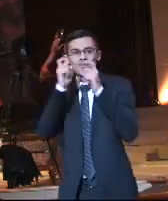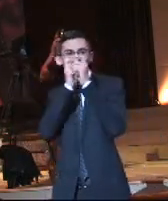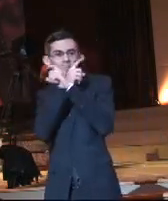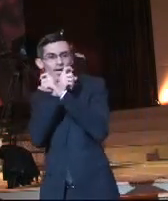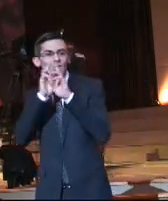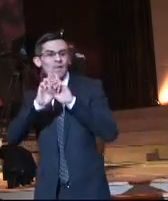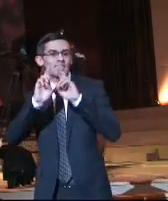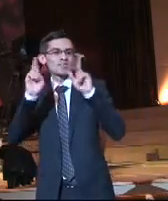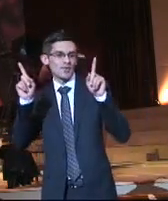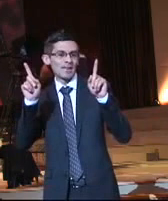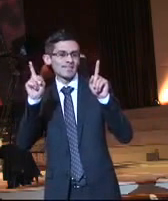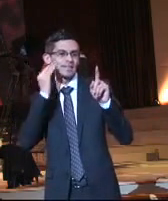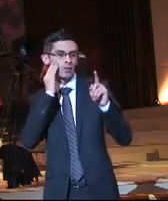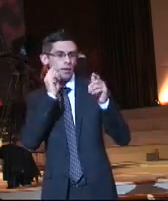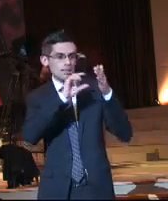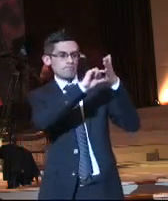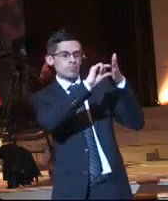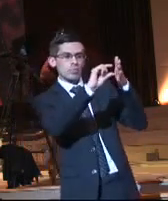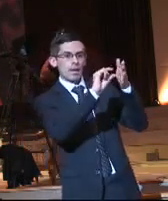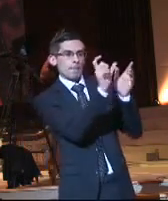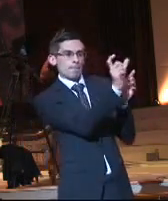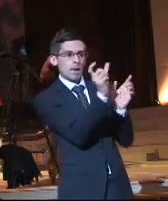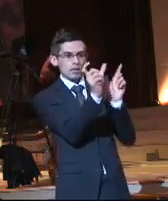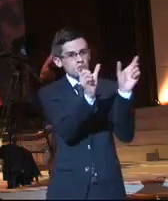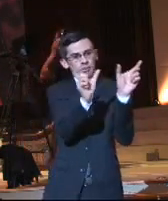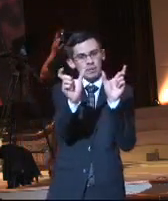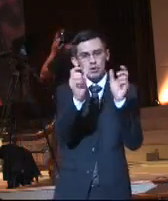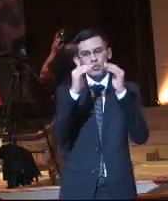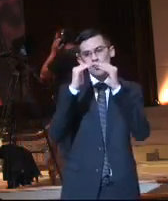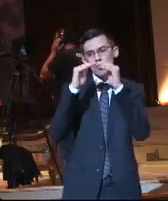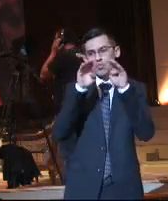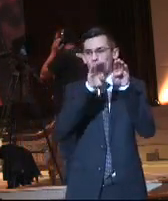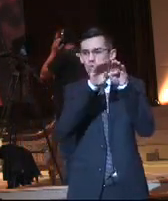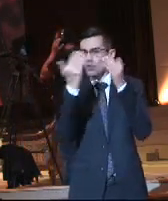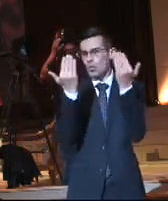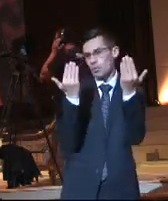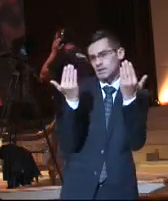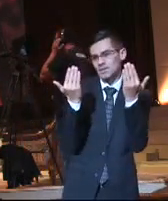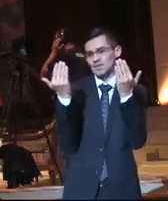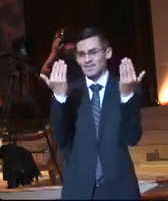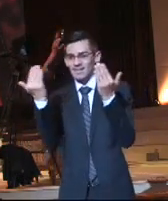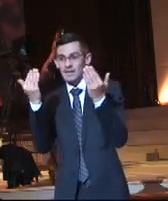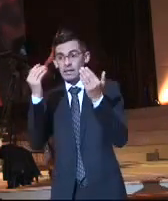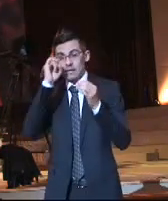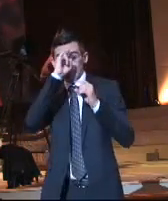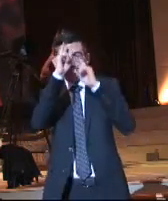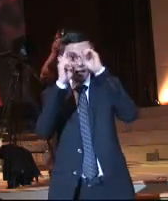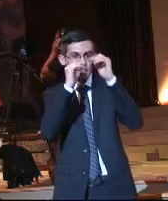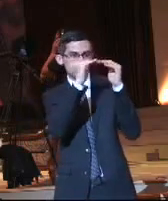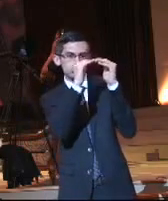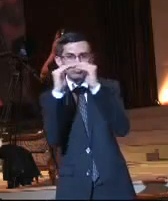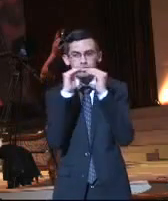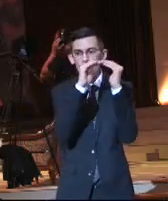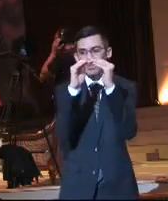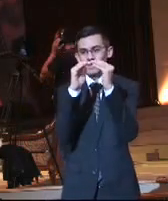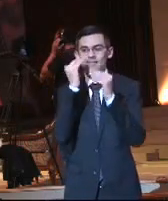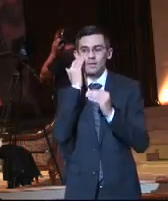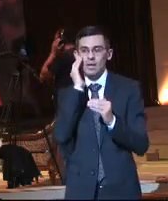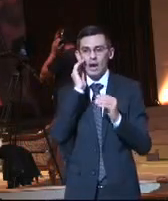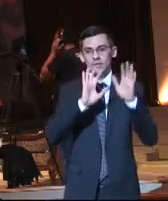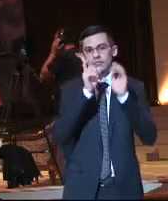é feita por aquilo que a gente chama de paralelismo, ou seja, rima de ideias. Em vez de